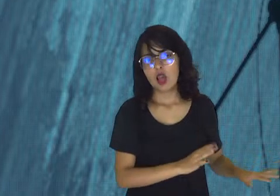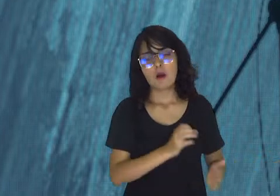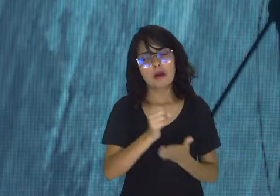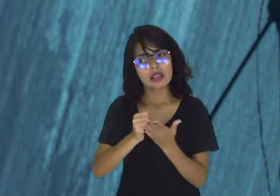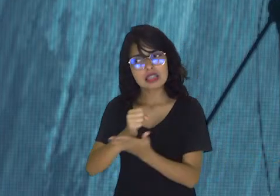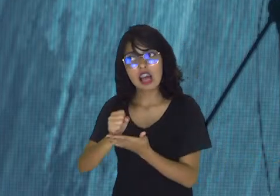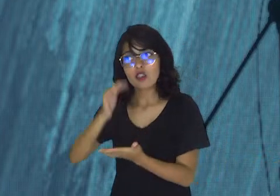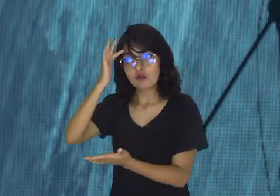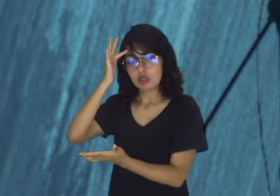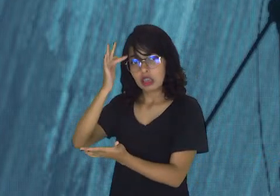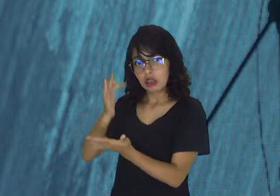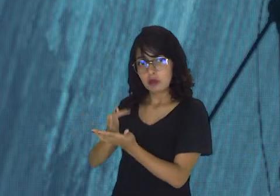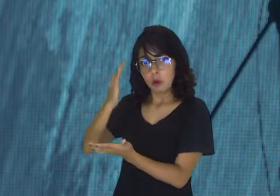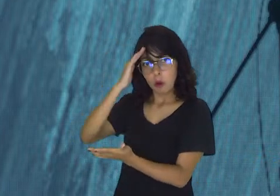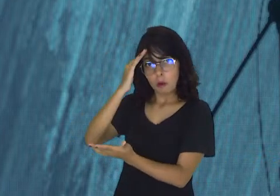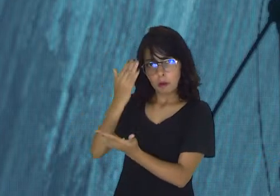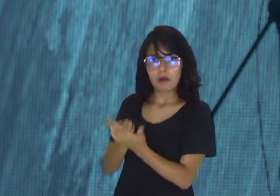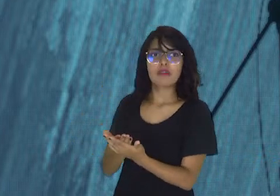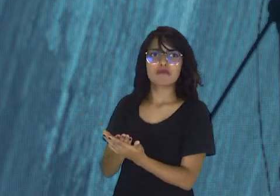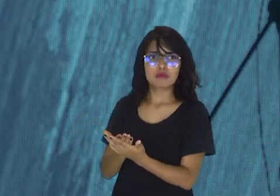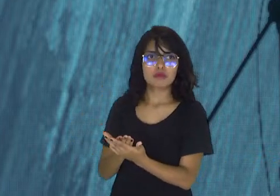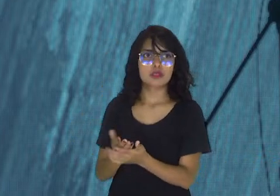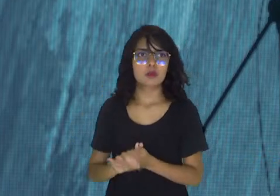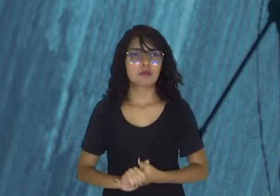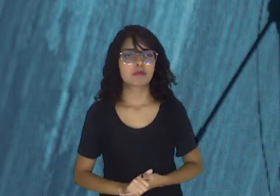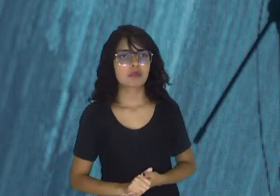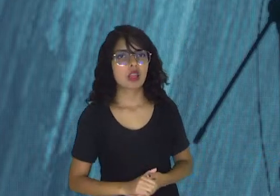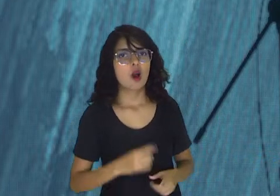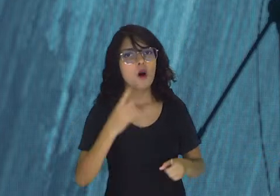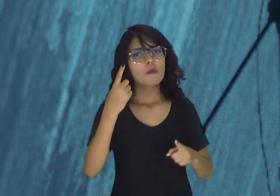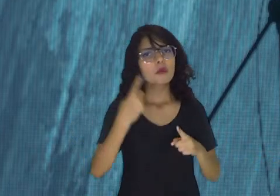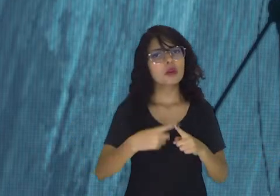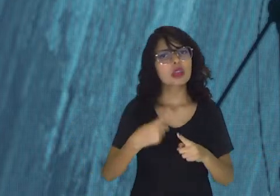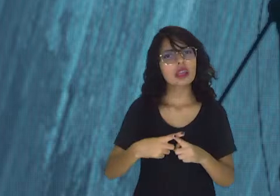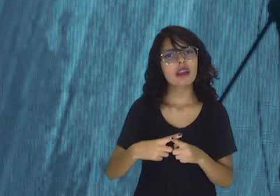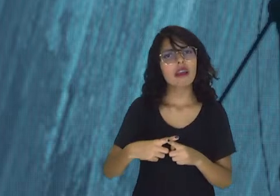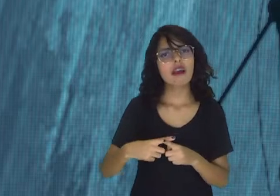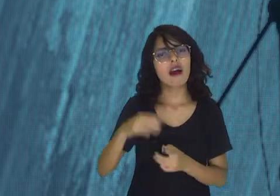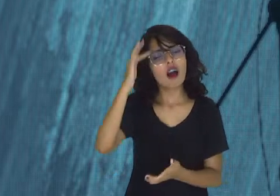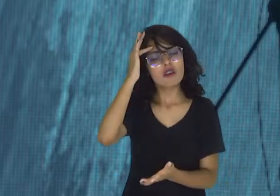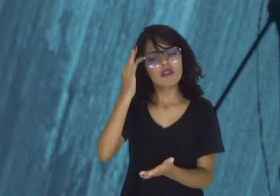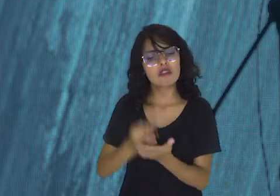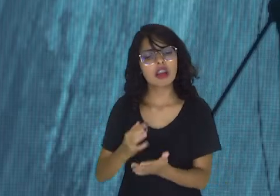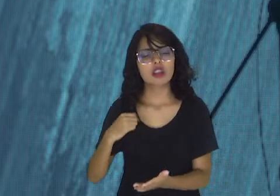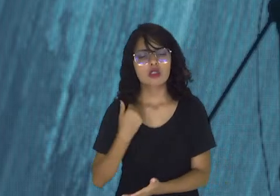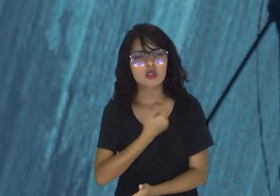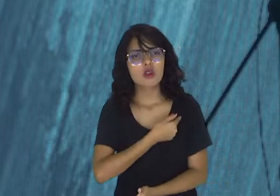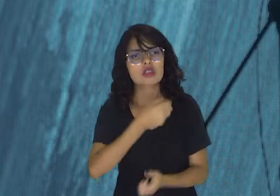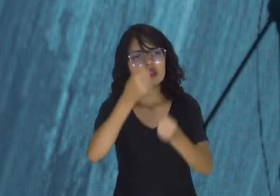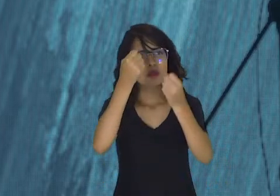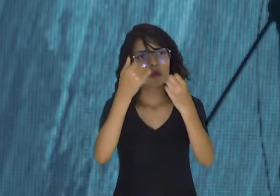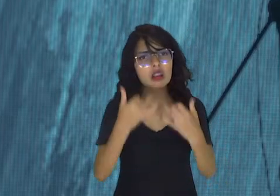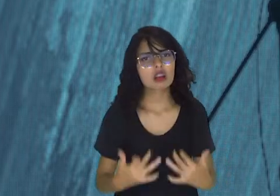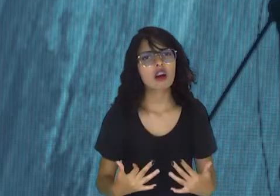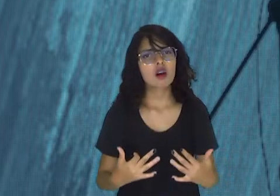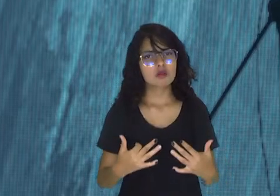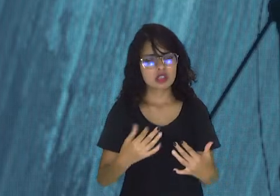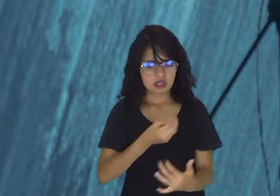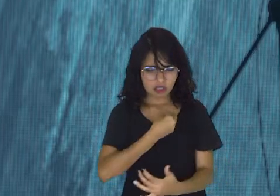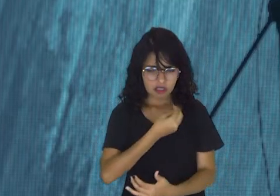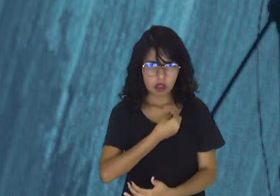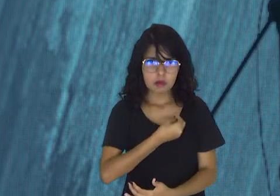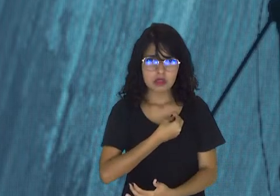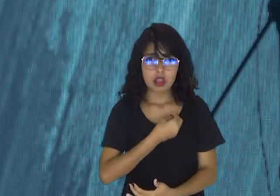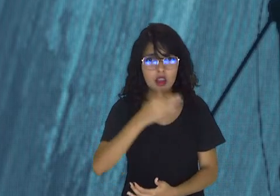é um grande desafio, porque a fé que nós falamos é uma fé divina. É uma fé